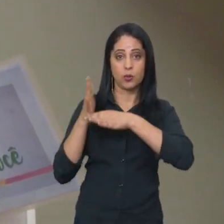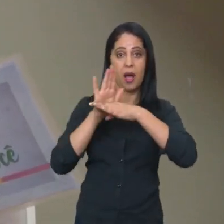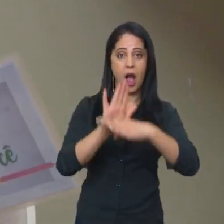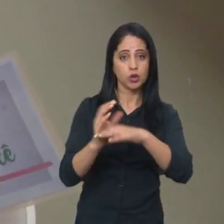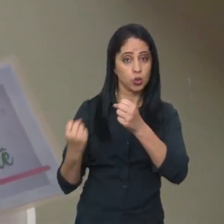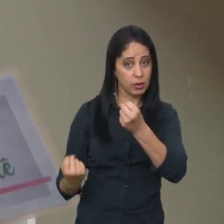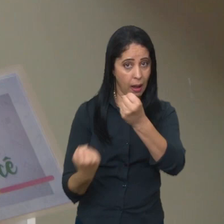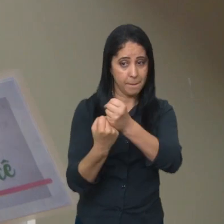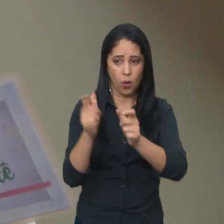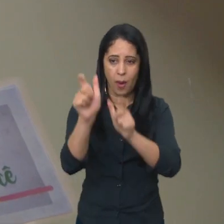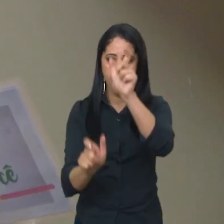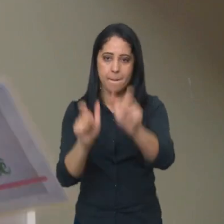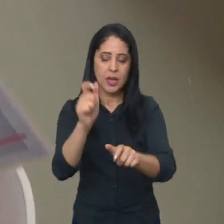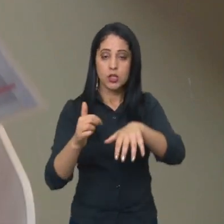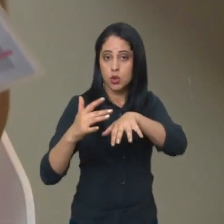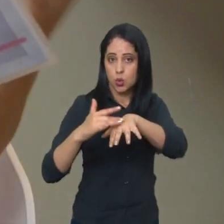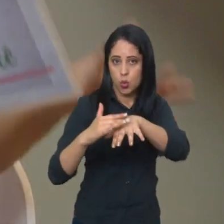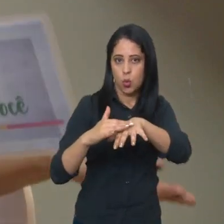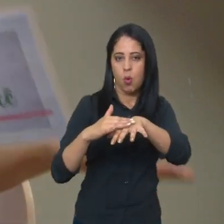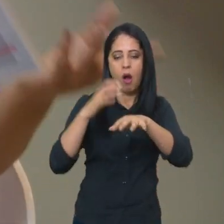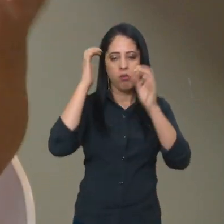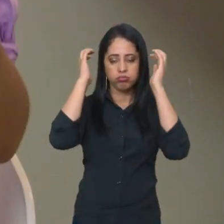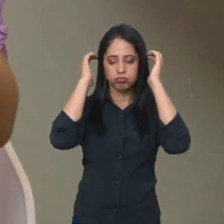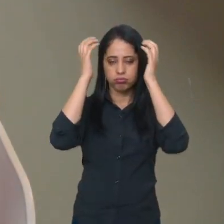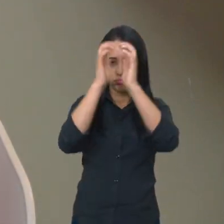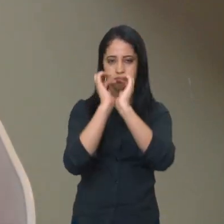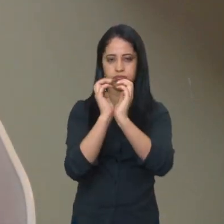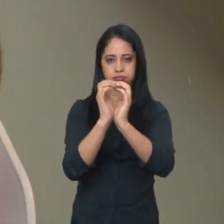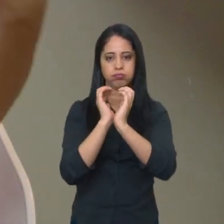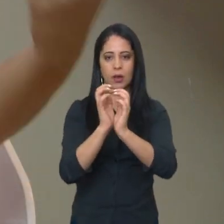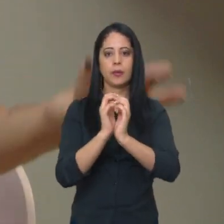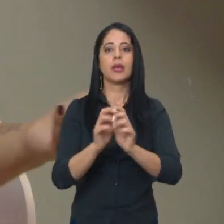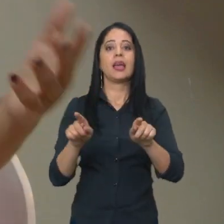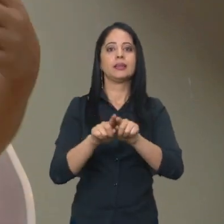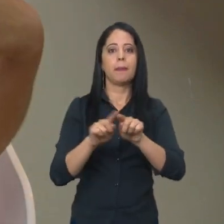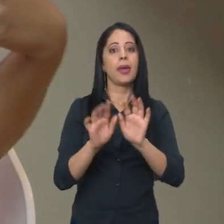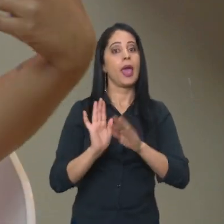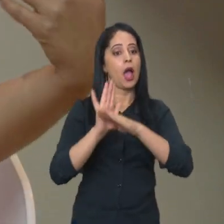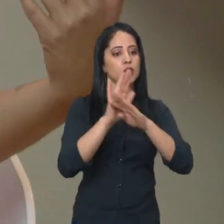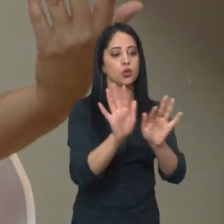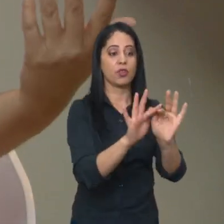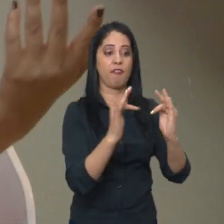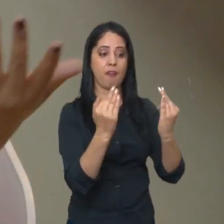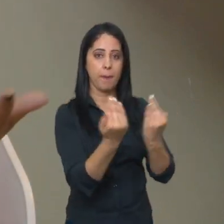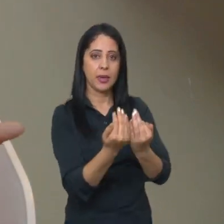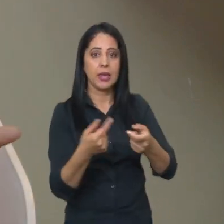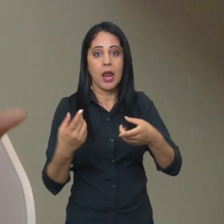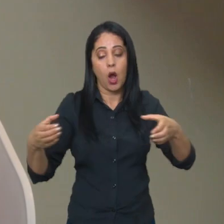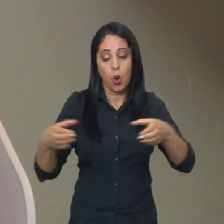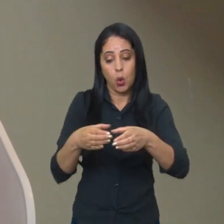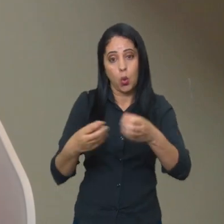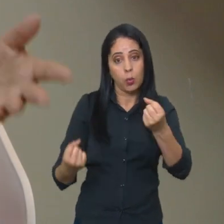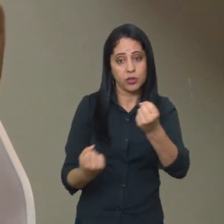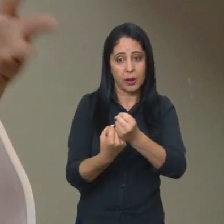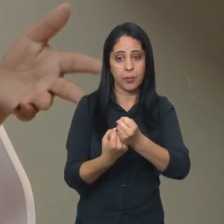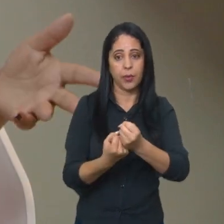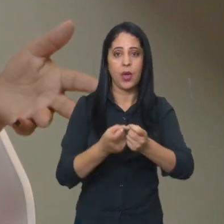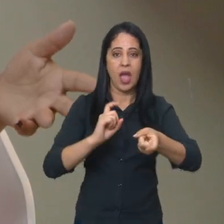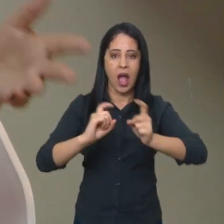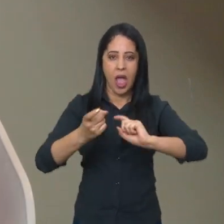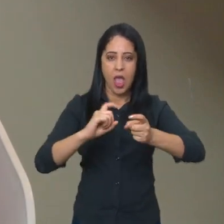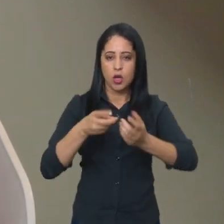assistência aos cuidadores e também para os pacientes, familiares, por meio de grupos de apoio. E as reuniões